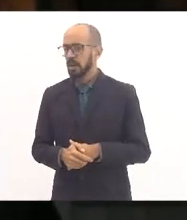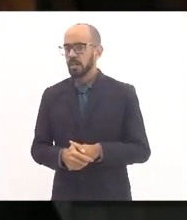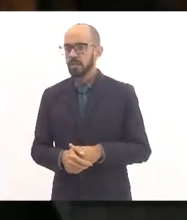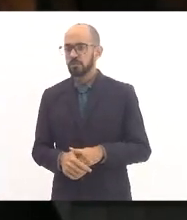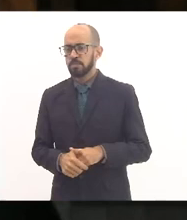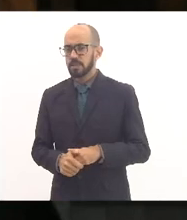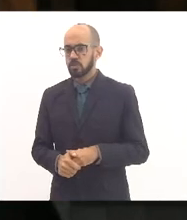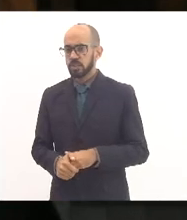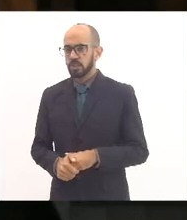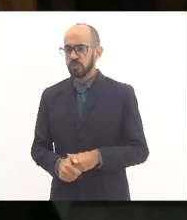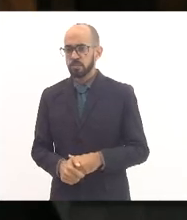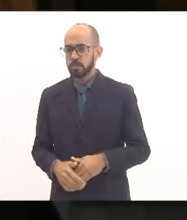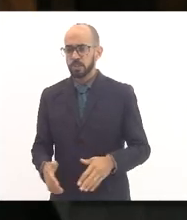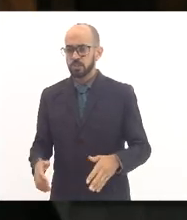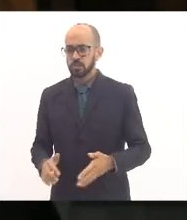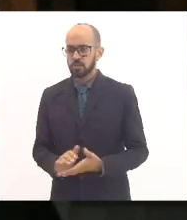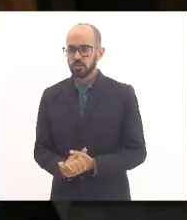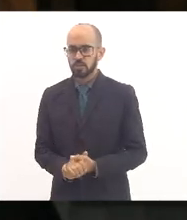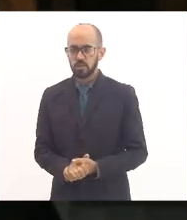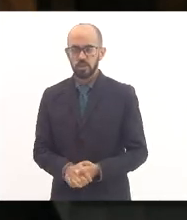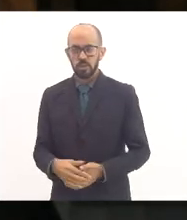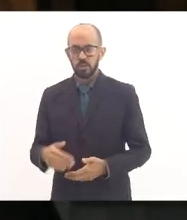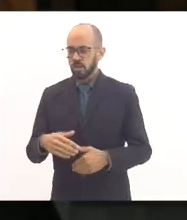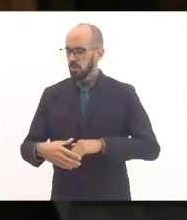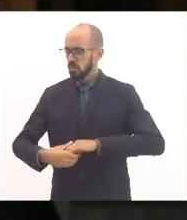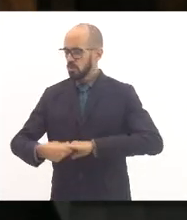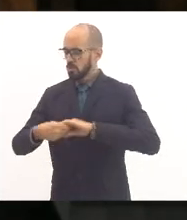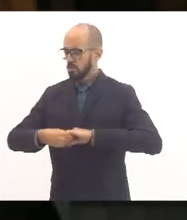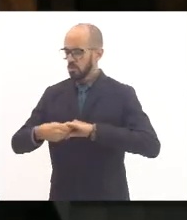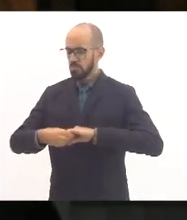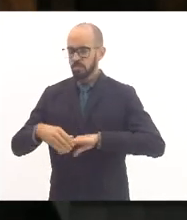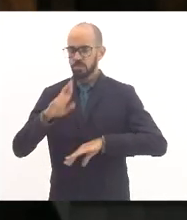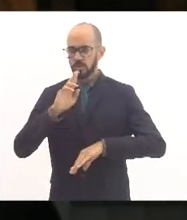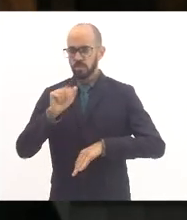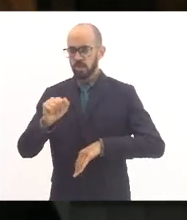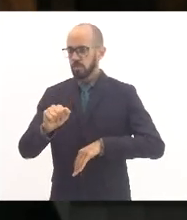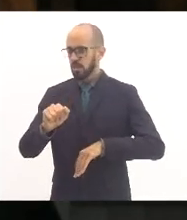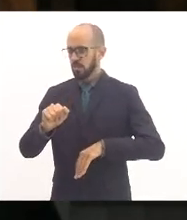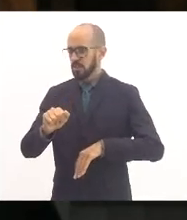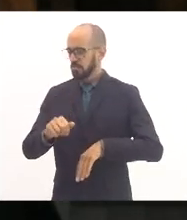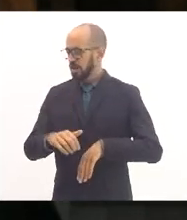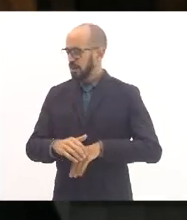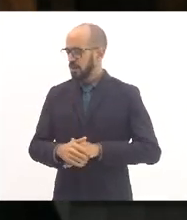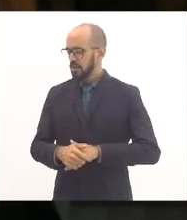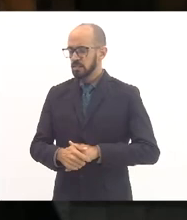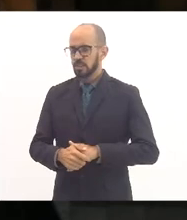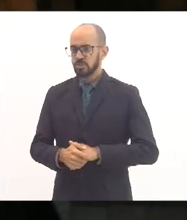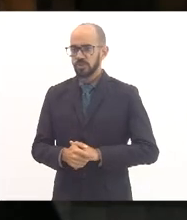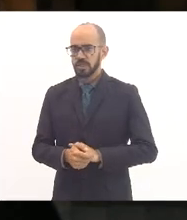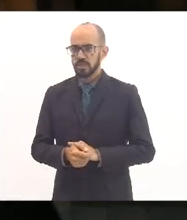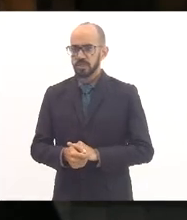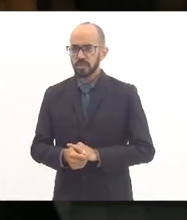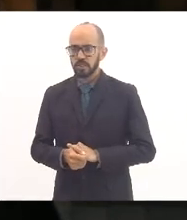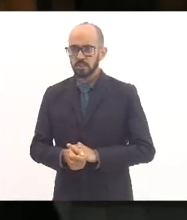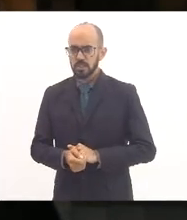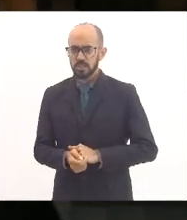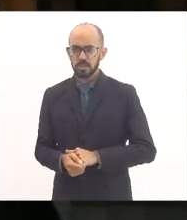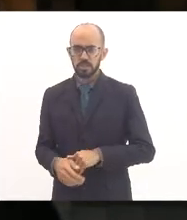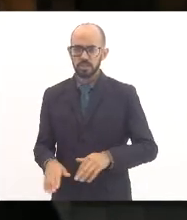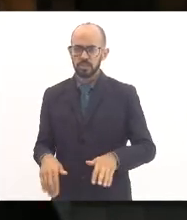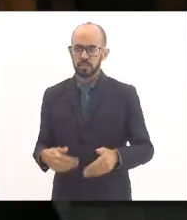Rodrigo Amorim a quem E cabe a honrosa missão de relatoria desse projeto de